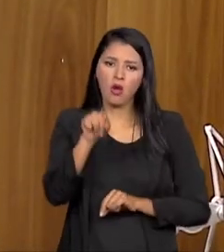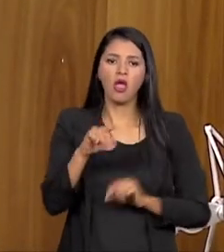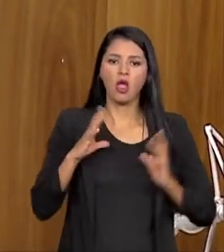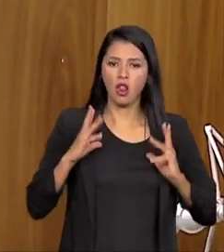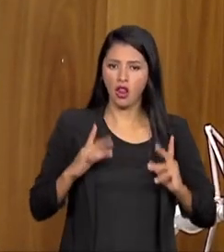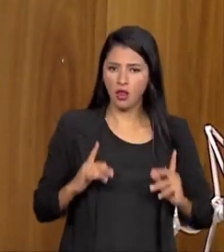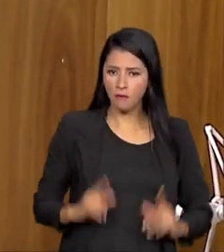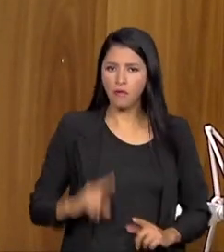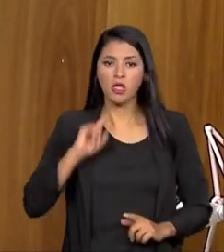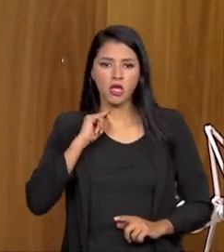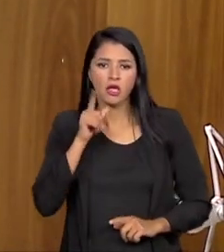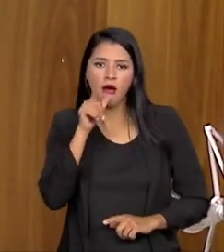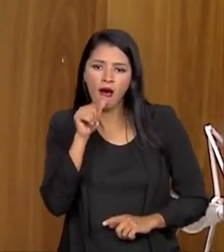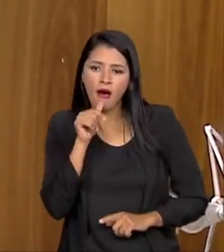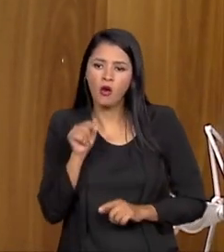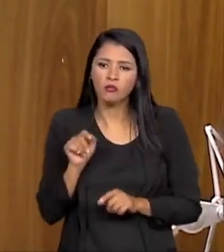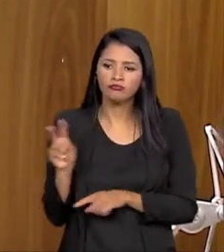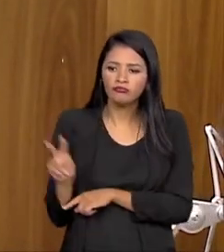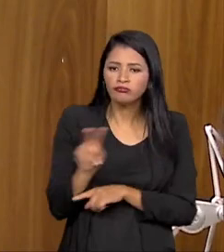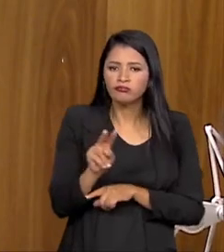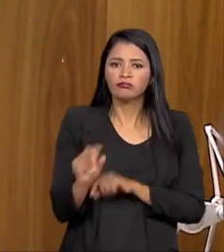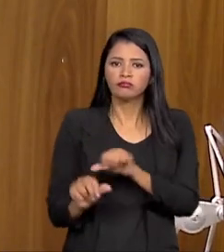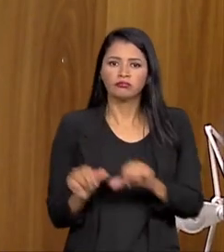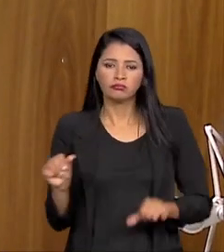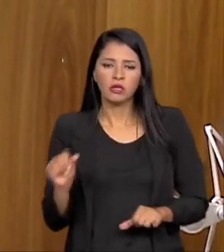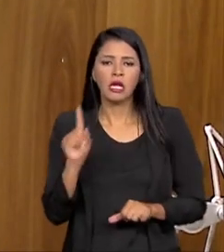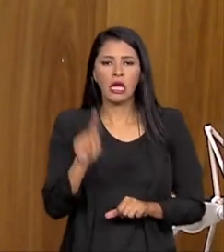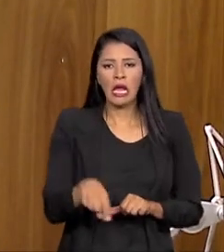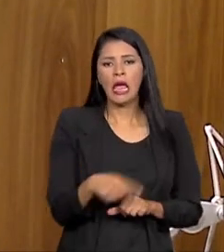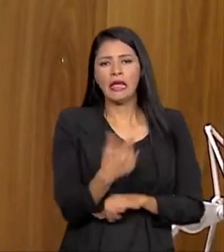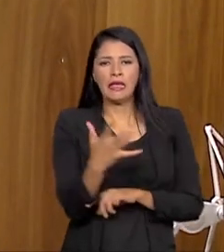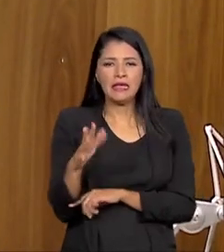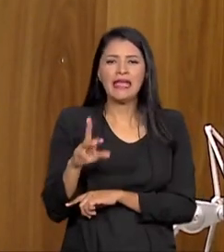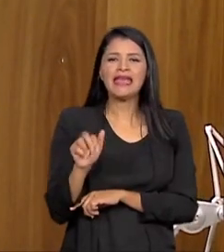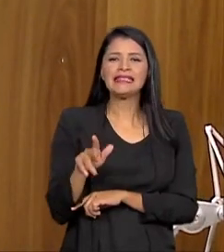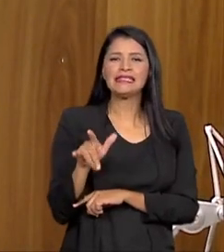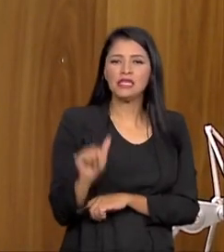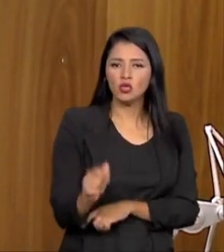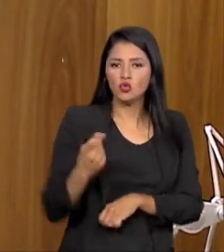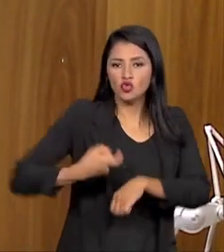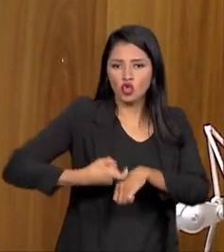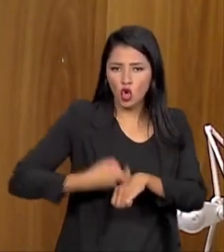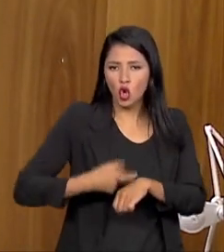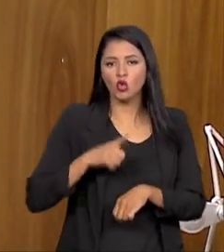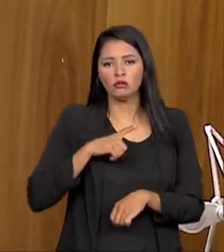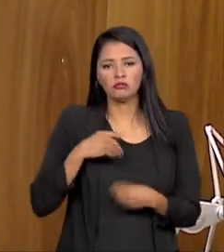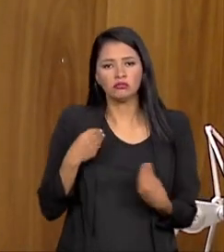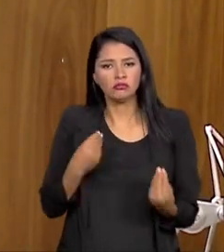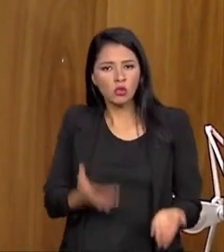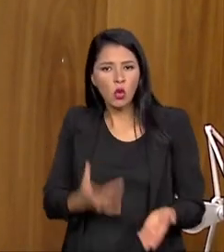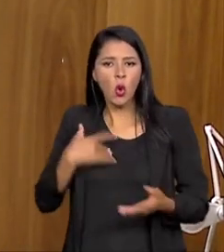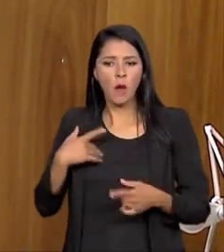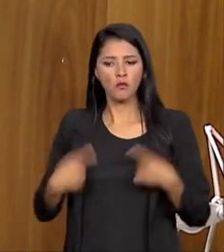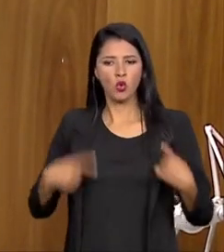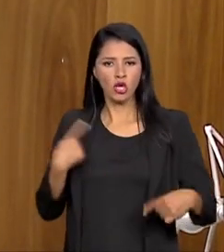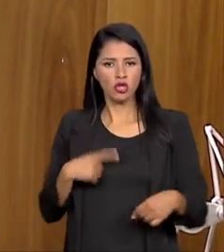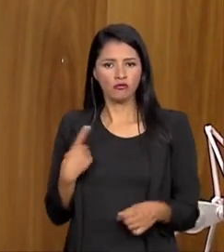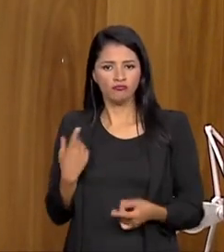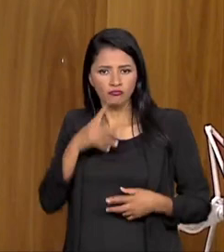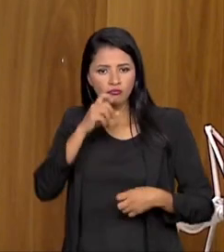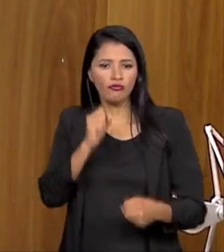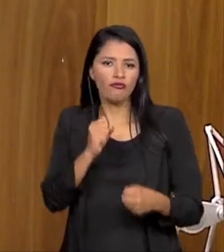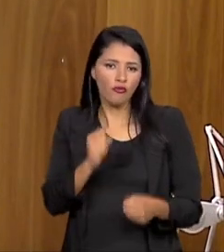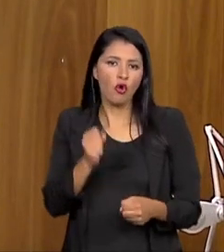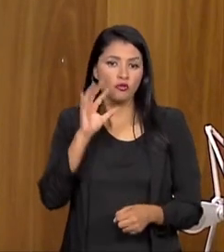saneamento e tratamento de resíduos e o Marco do saneamento e o Marco dos resíduos sólidos trouxeram uma política robusta em investimentos privados